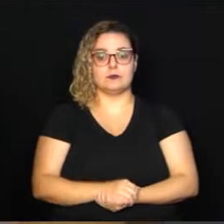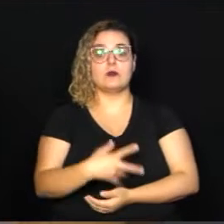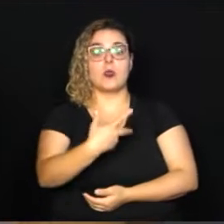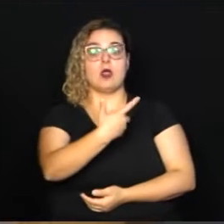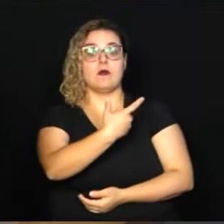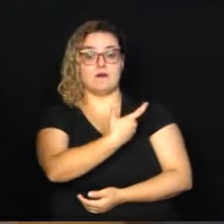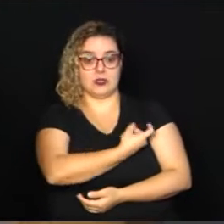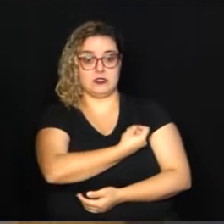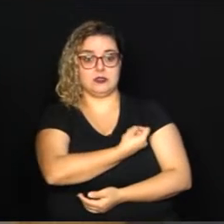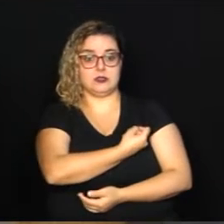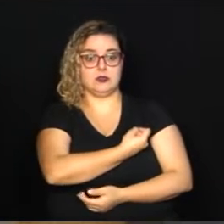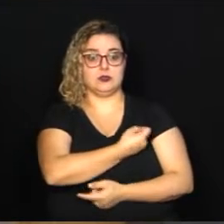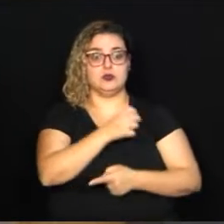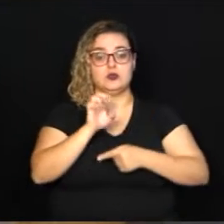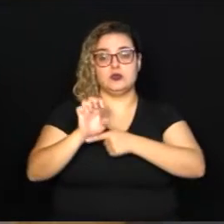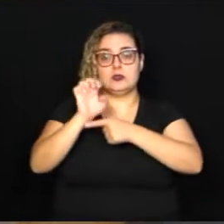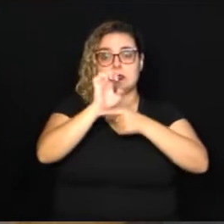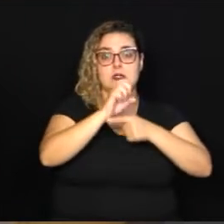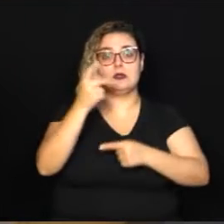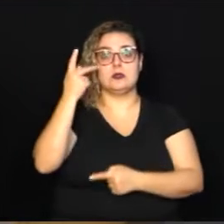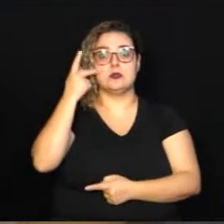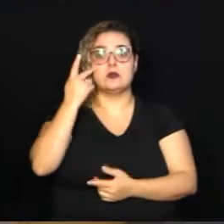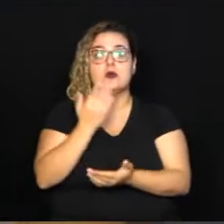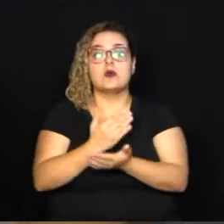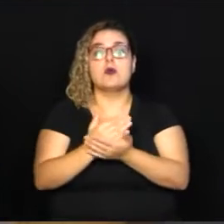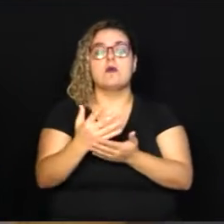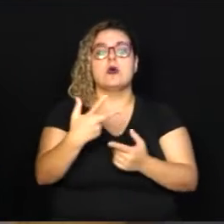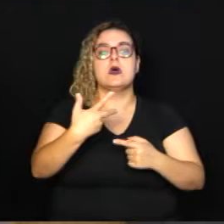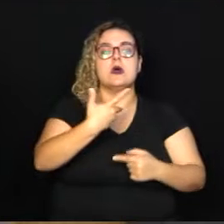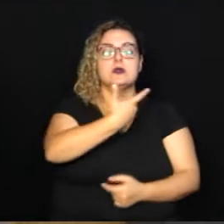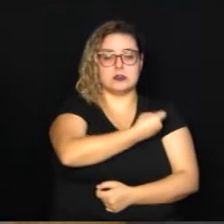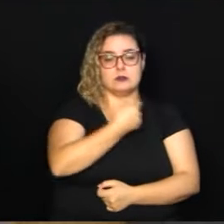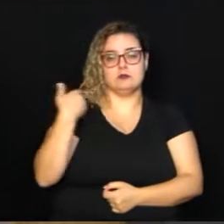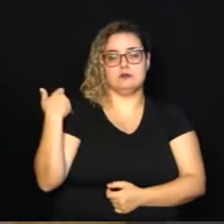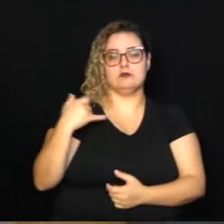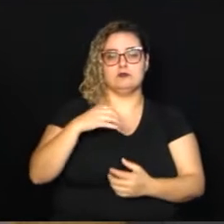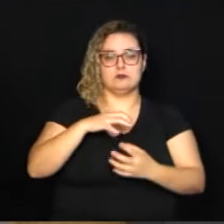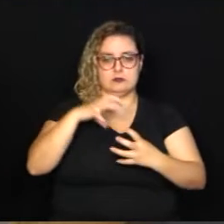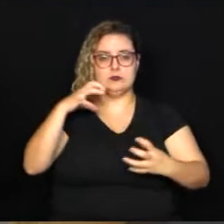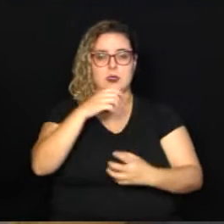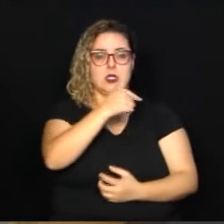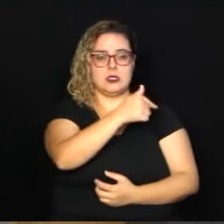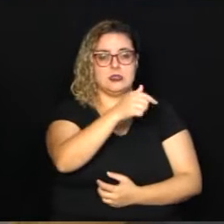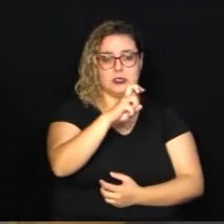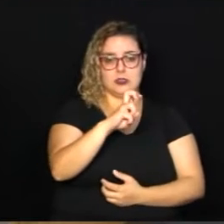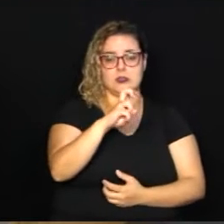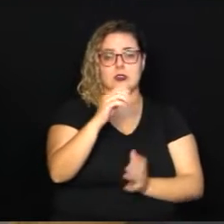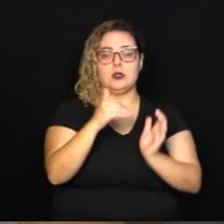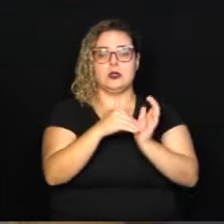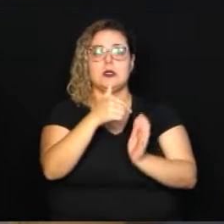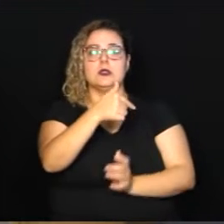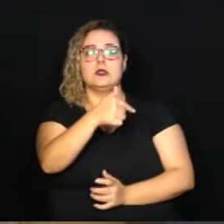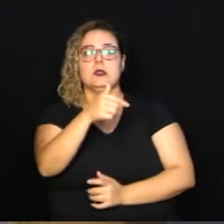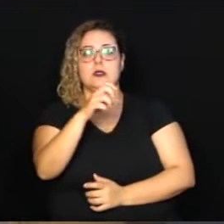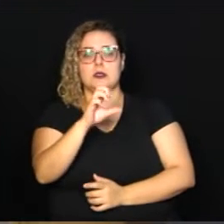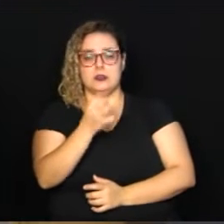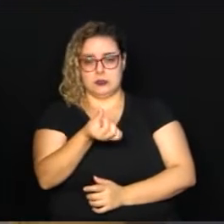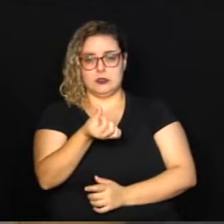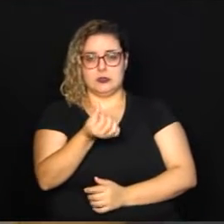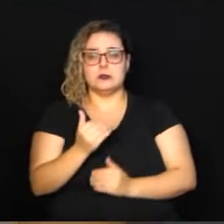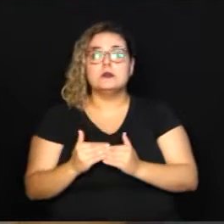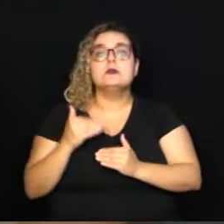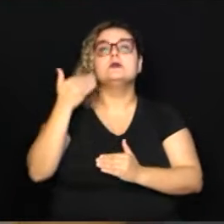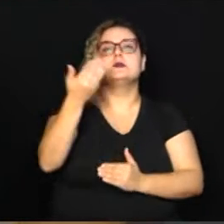Vacinação. O estado de São Paulo começa a vacinação de idosos de 75 e 76 anos a partir da